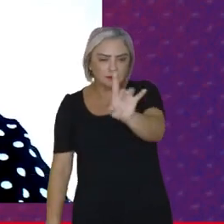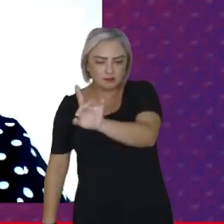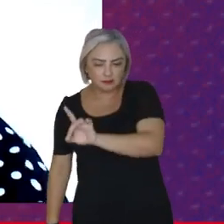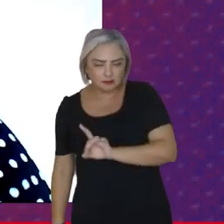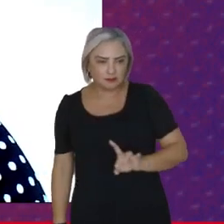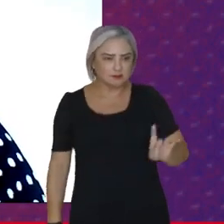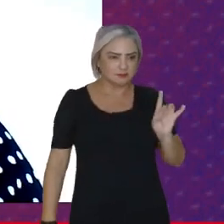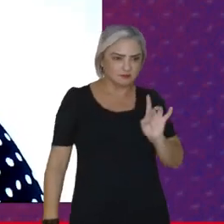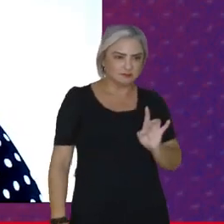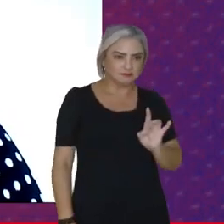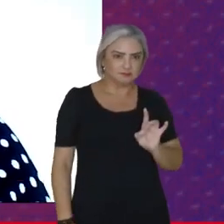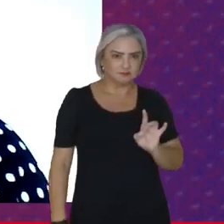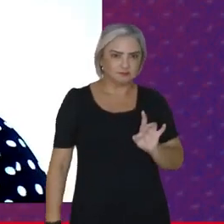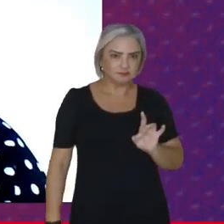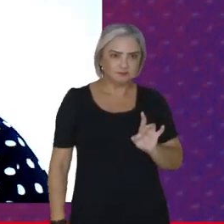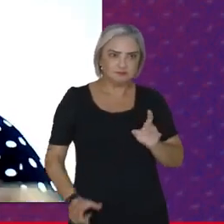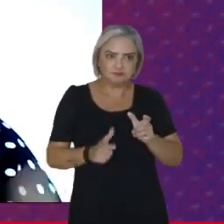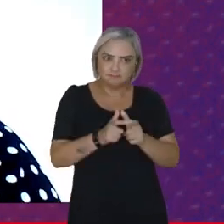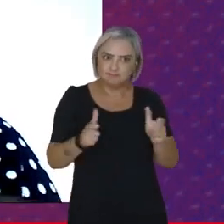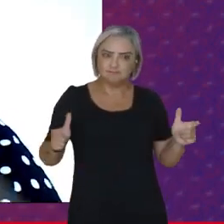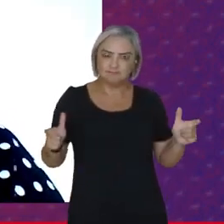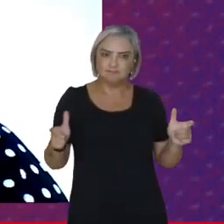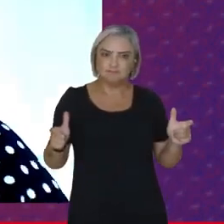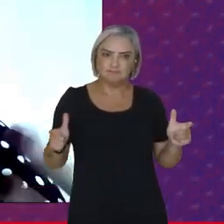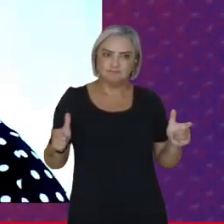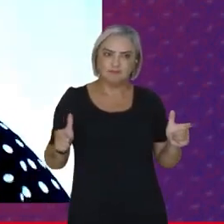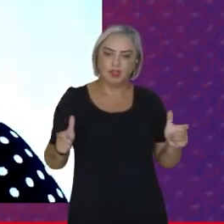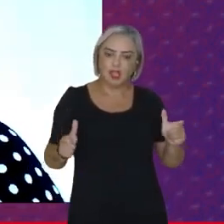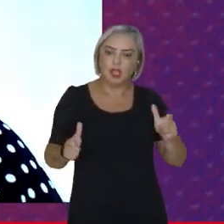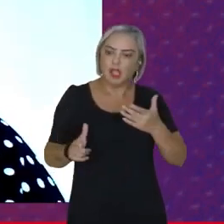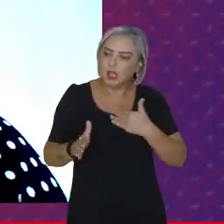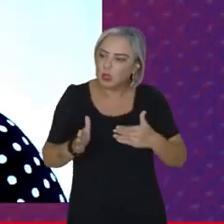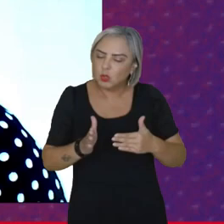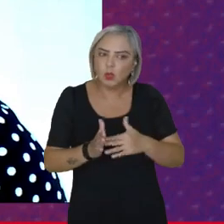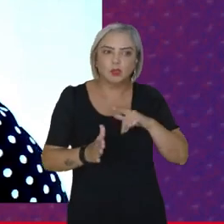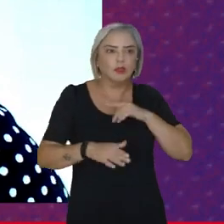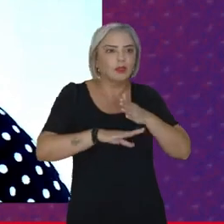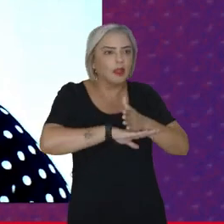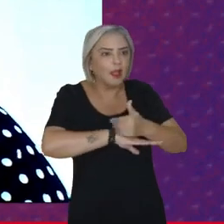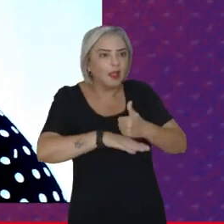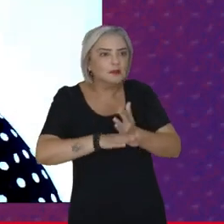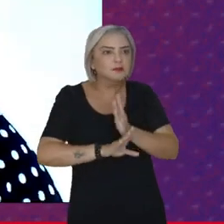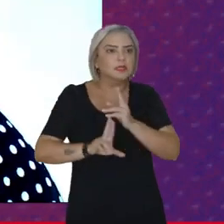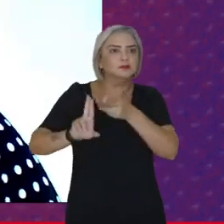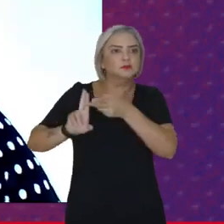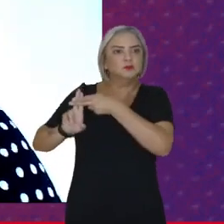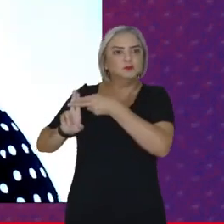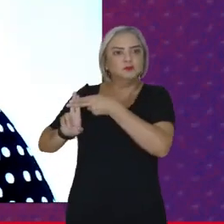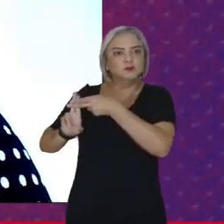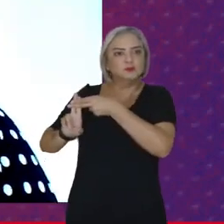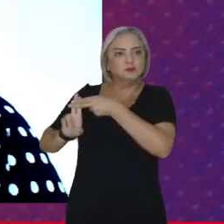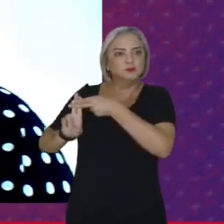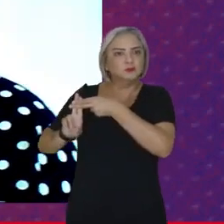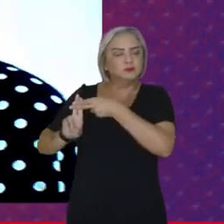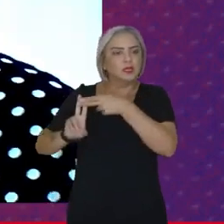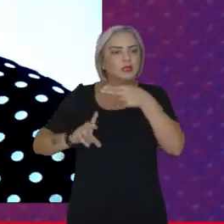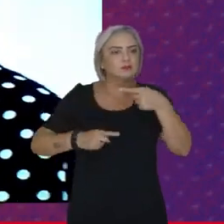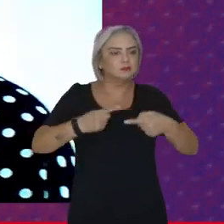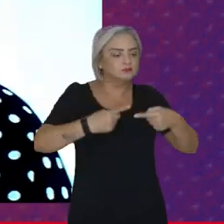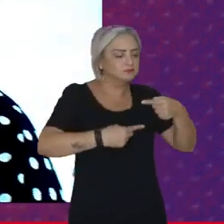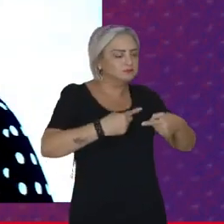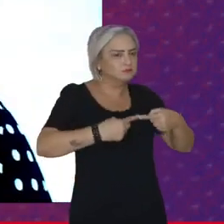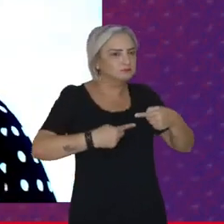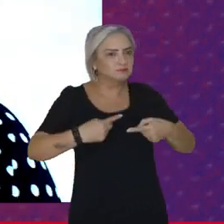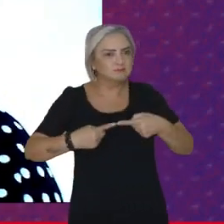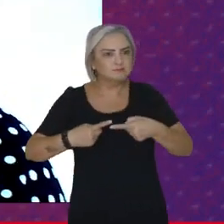todas, amplo, então que todos tenham acesso ao Sistema Único de Saúde, às políticas públicas